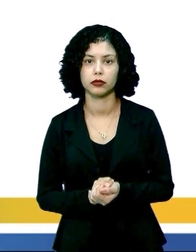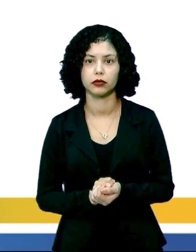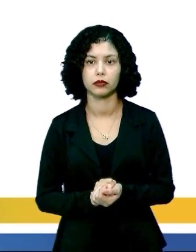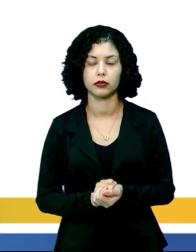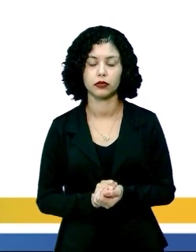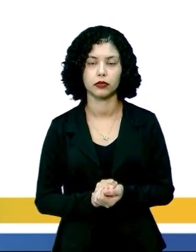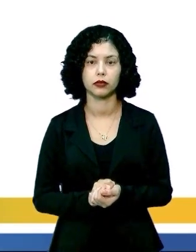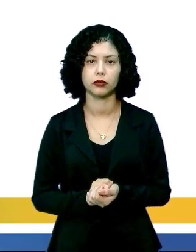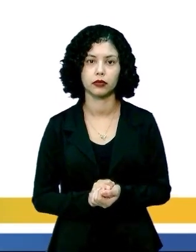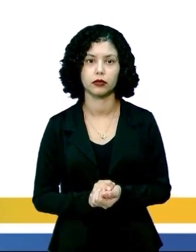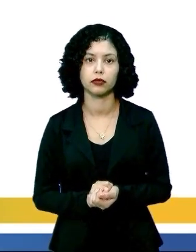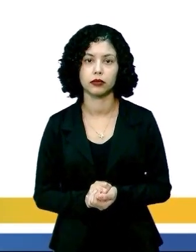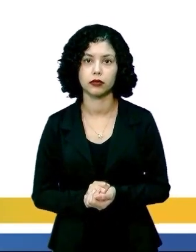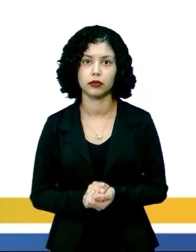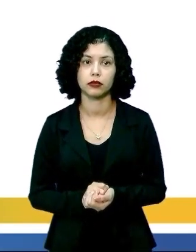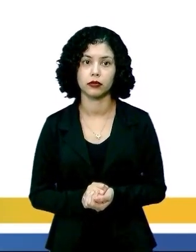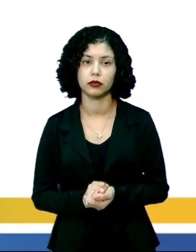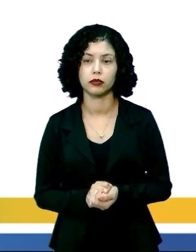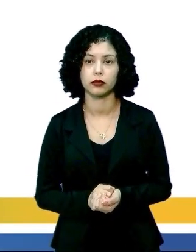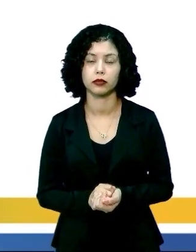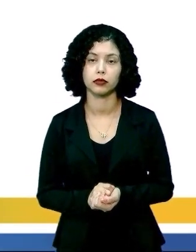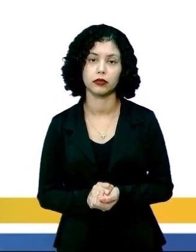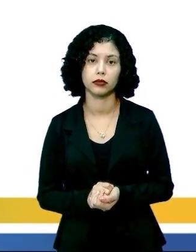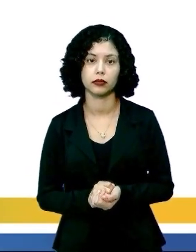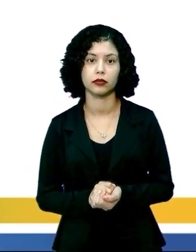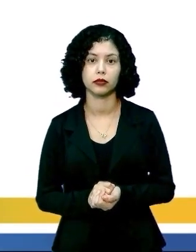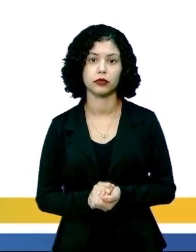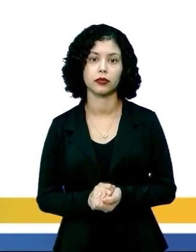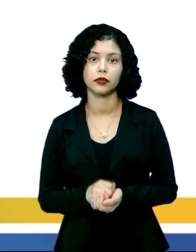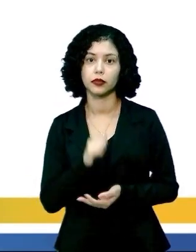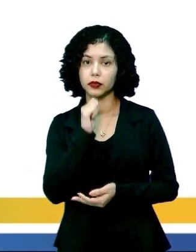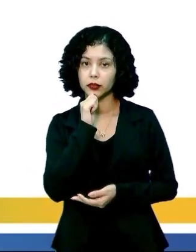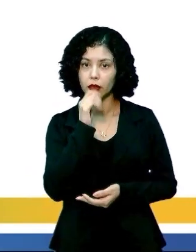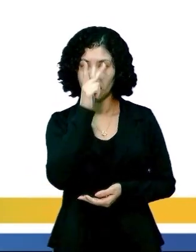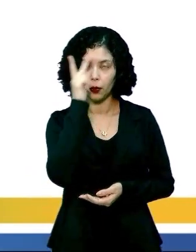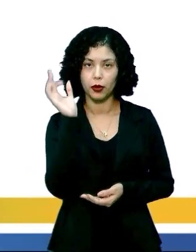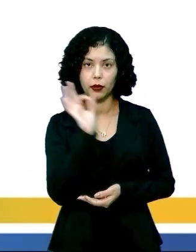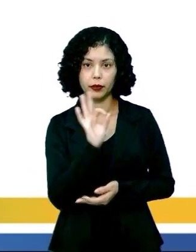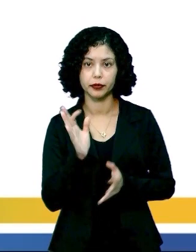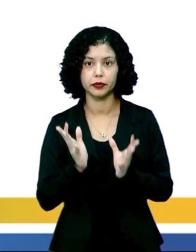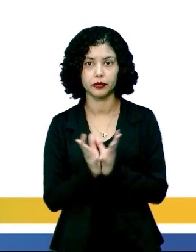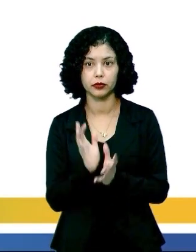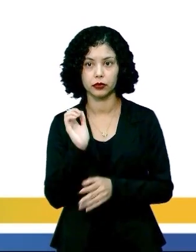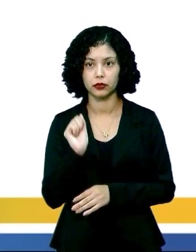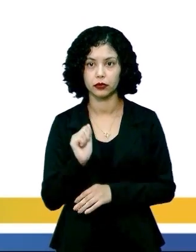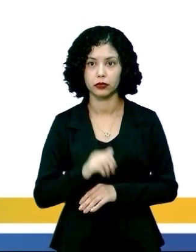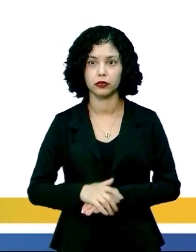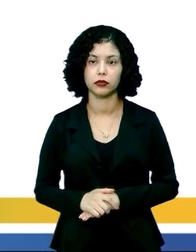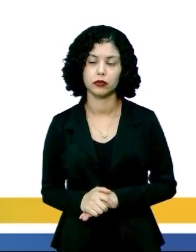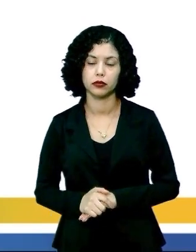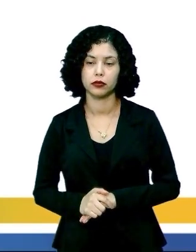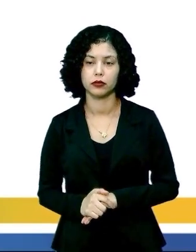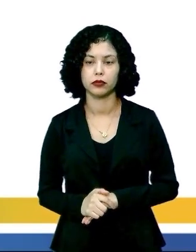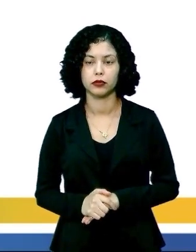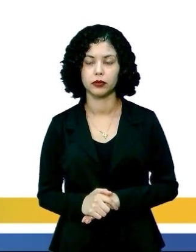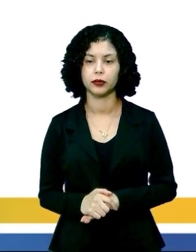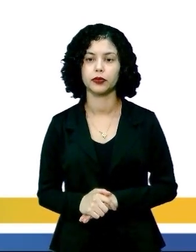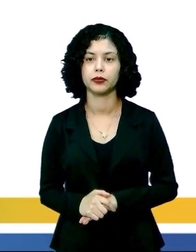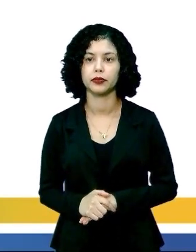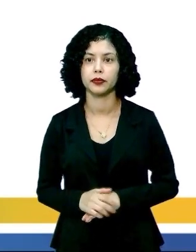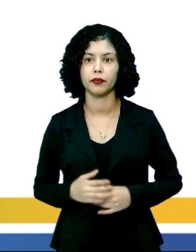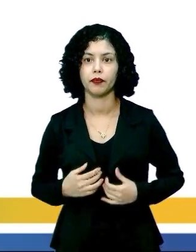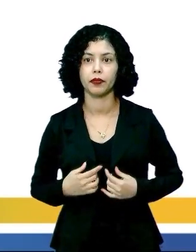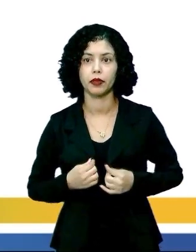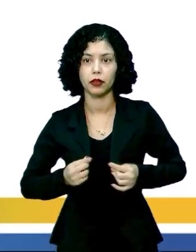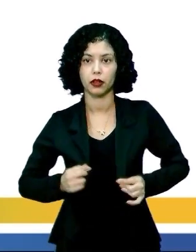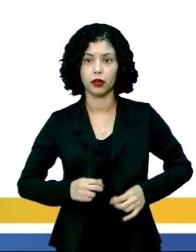B, olha aí, há um elemento no conjunto B que não é correspondente de nenhum elemento do conjunto